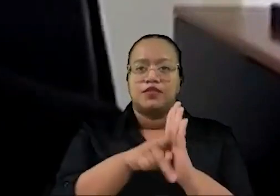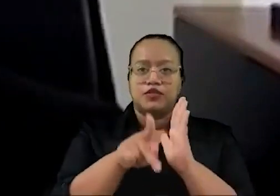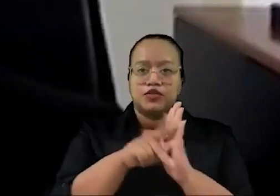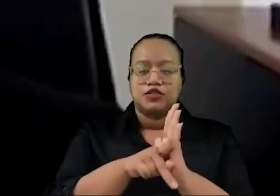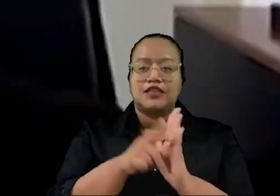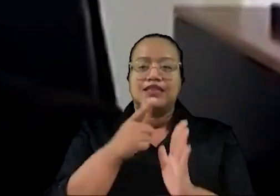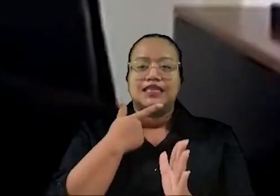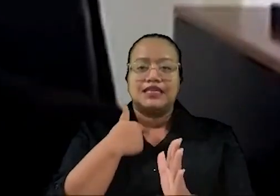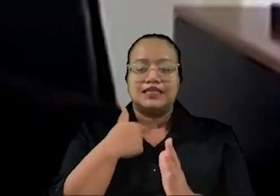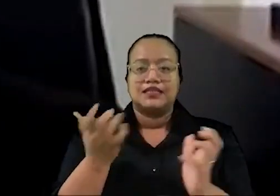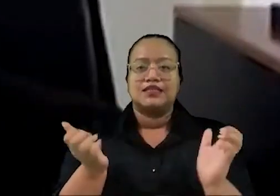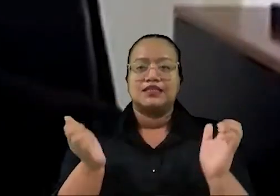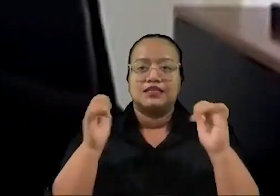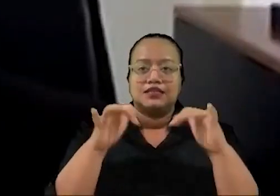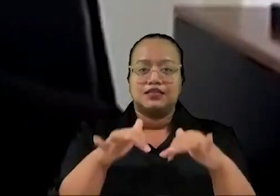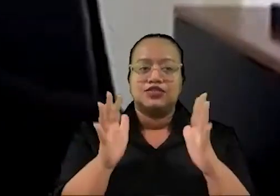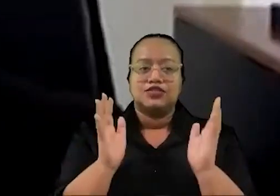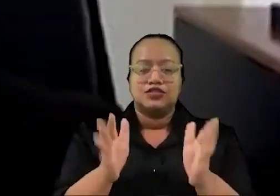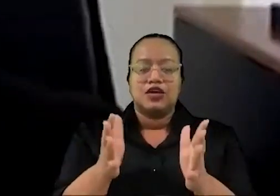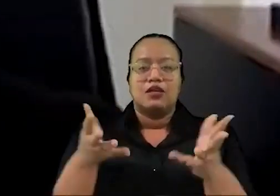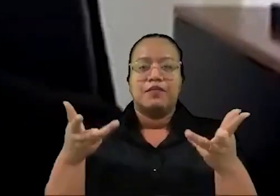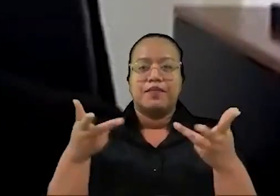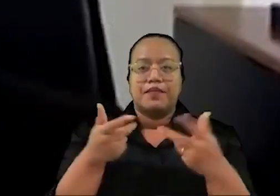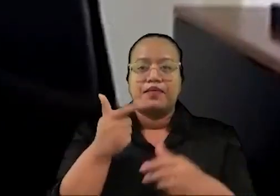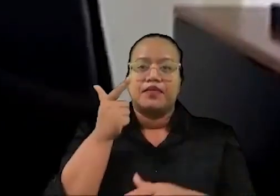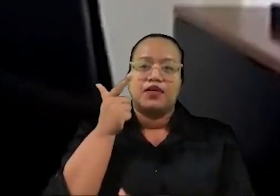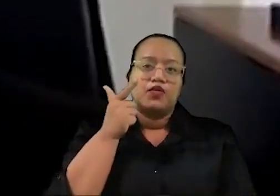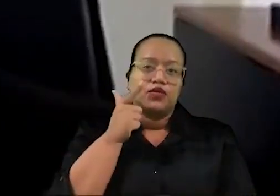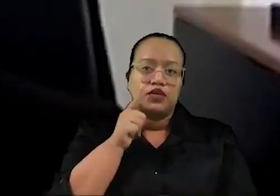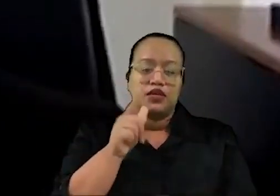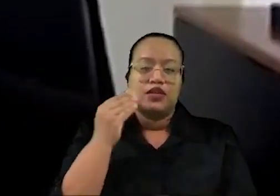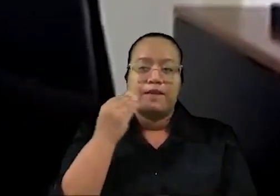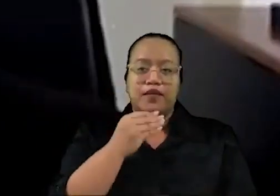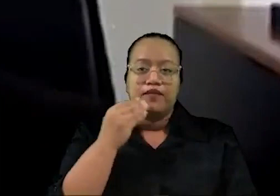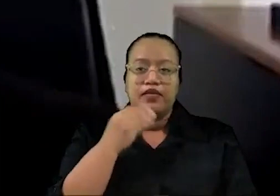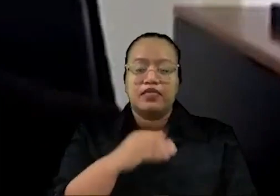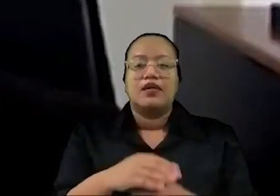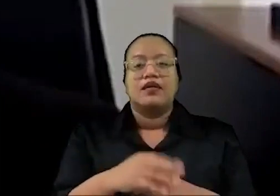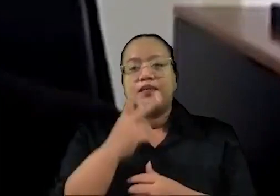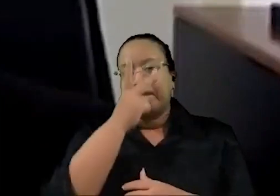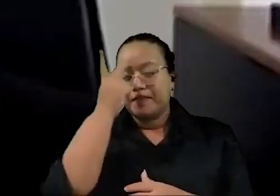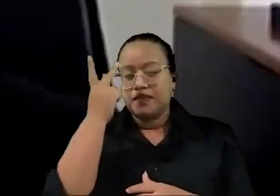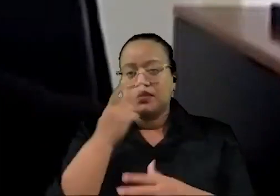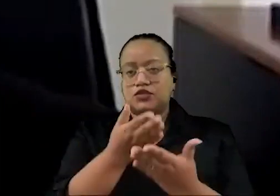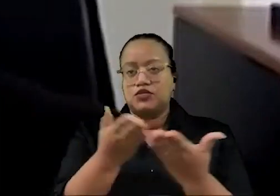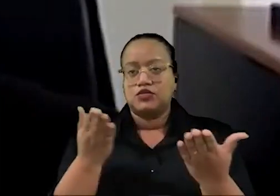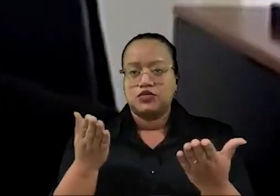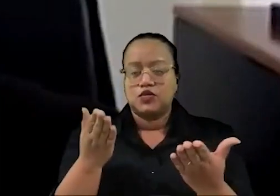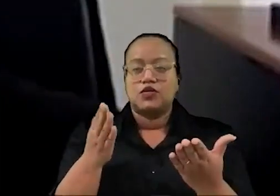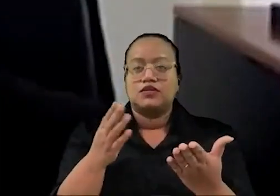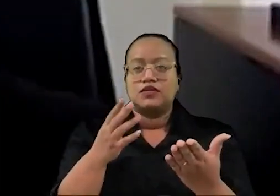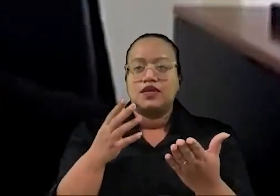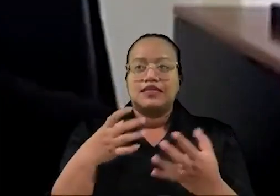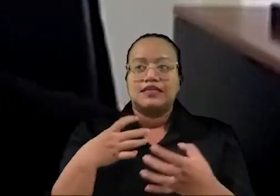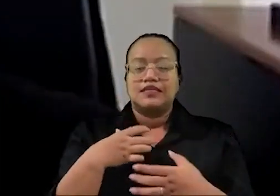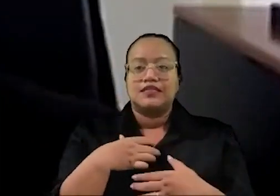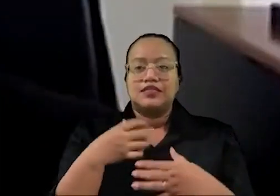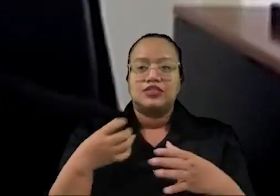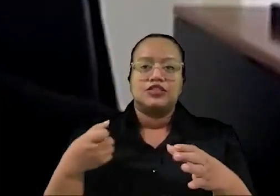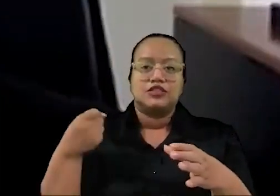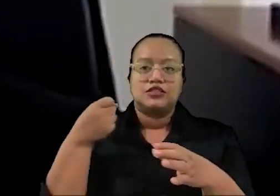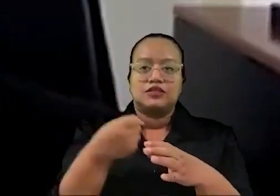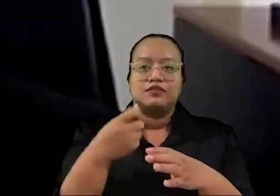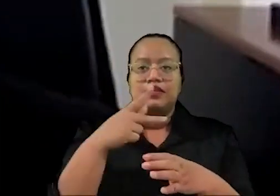sendo, exitoso, proveitoso e as pessoas possam se sentir mais parte do desenvolvimento do sistema PJE. Acreditem,